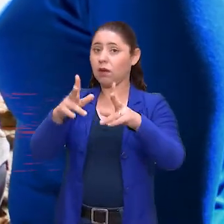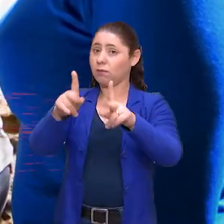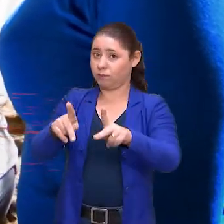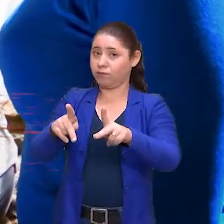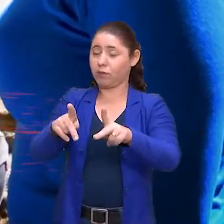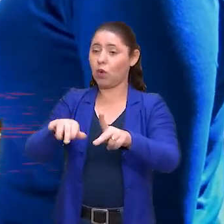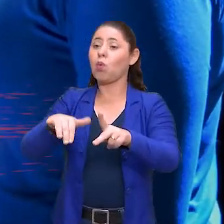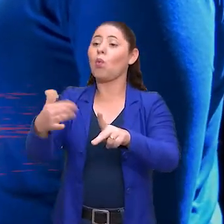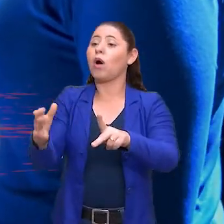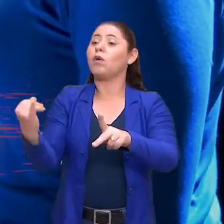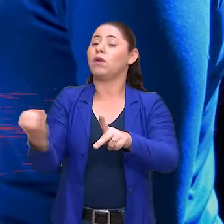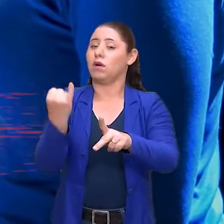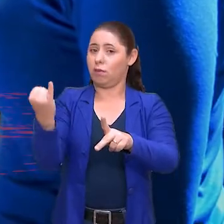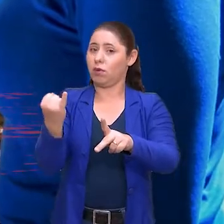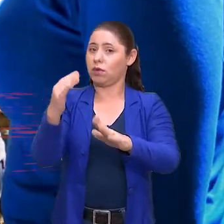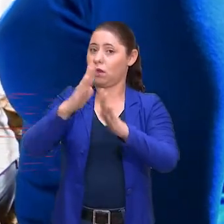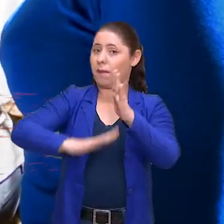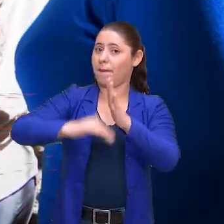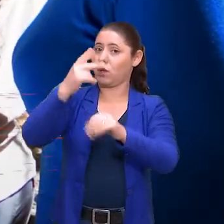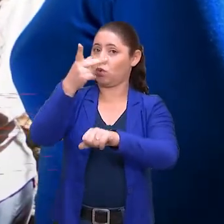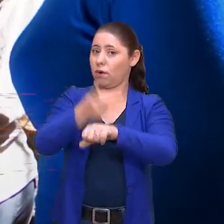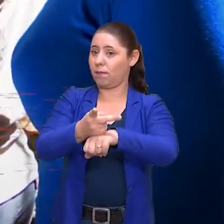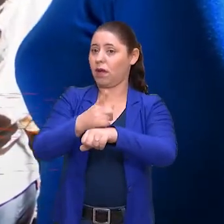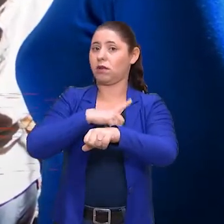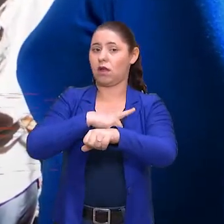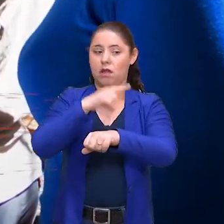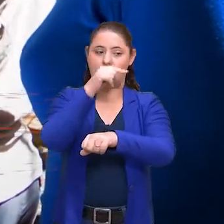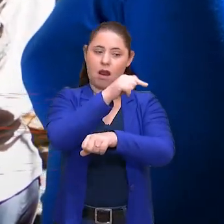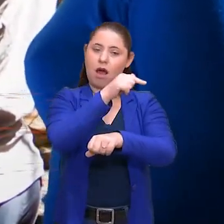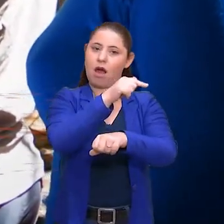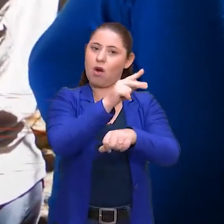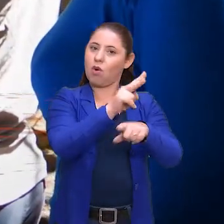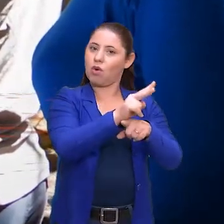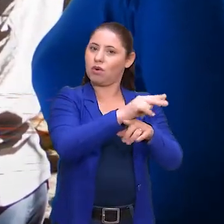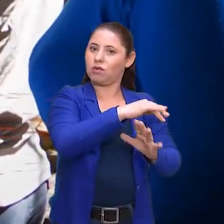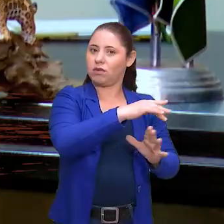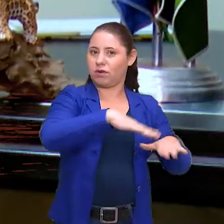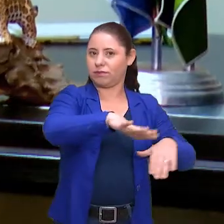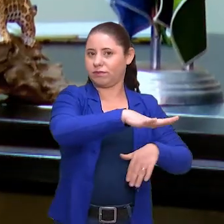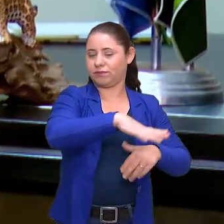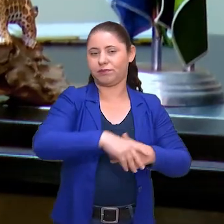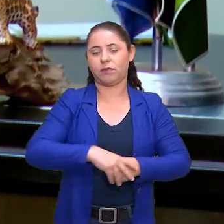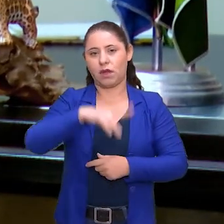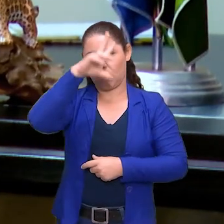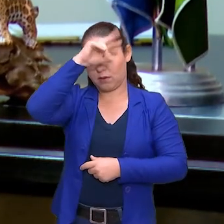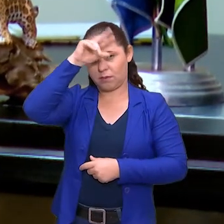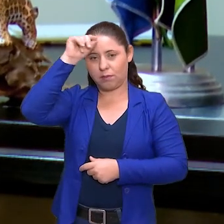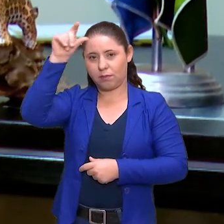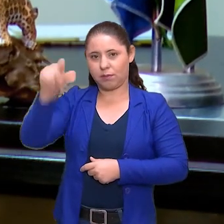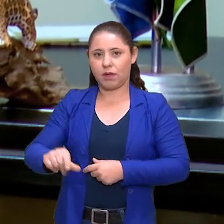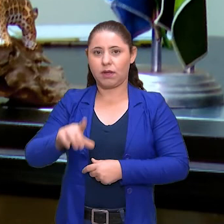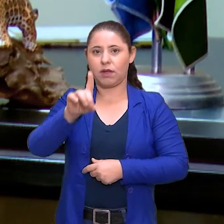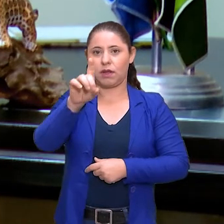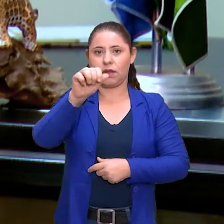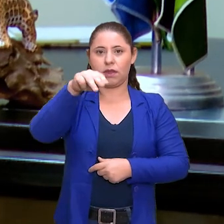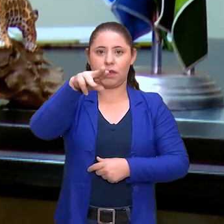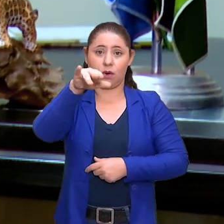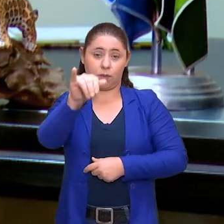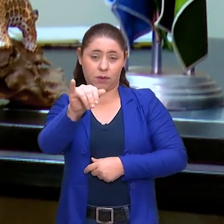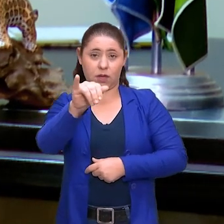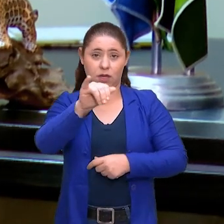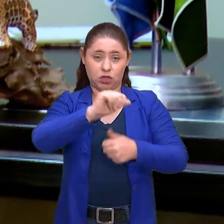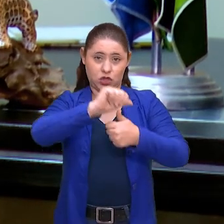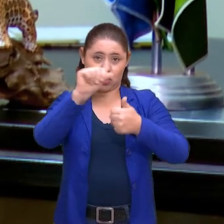explica qual a importância das pinturas que a gente tem nas unidades de conservação. Para o prefeito de Alcinópolis,